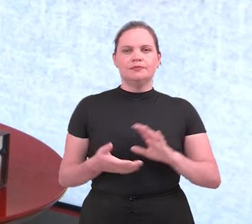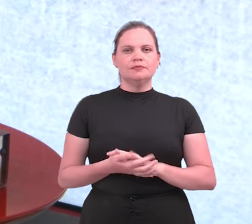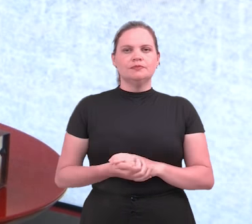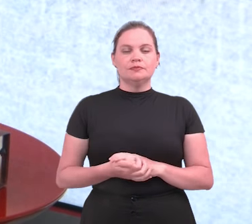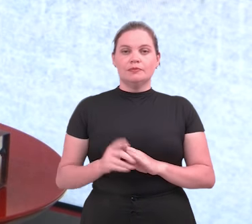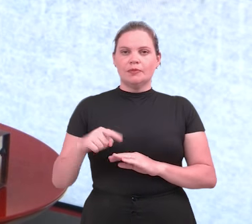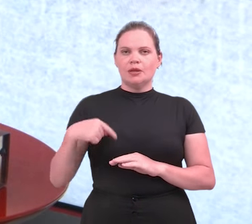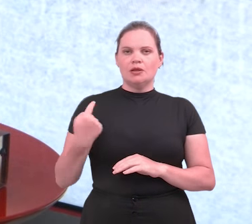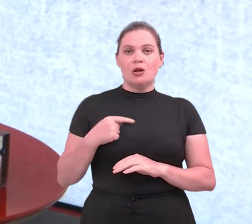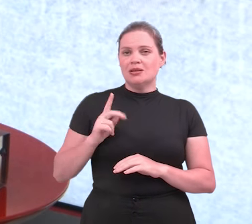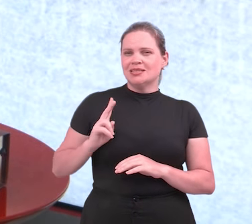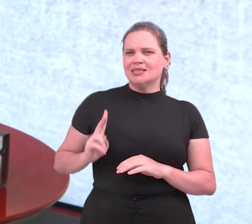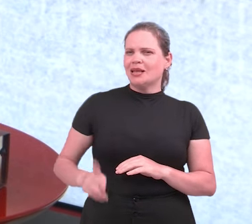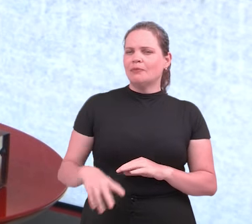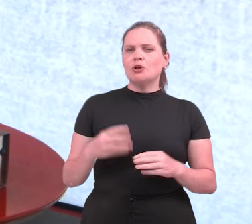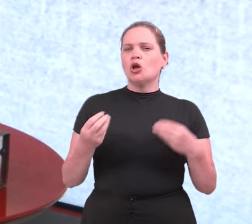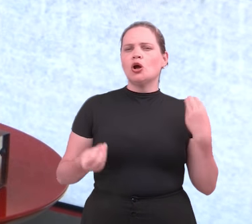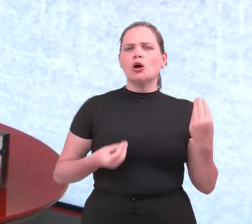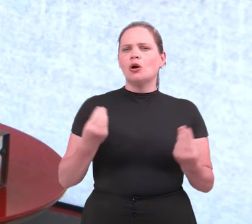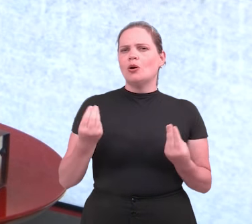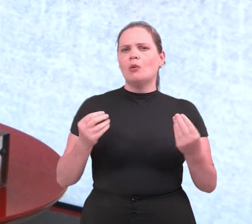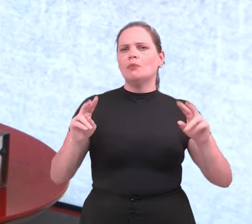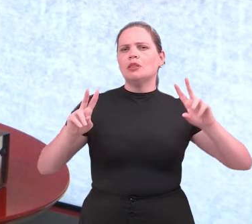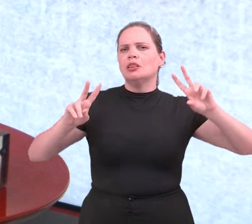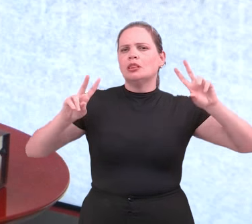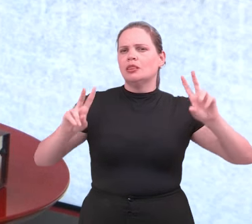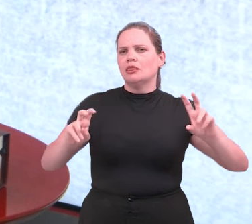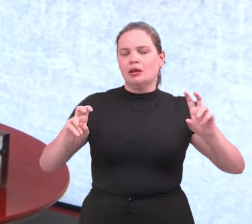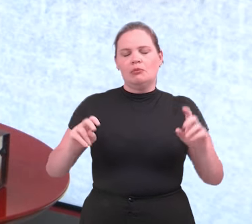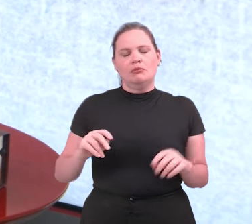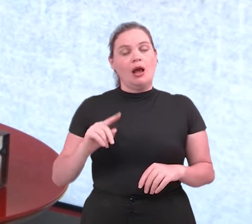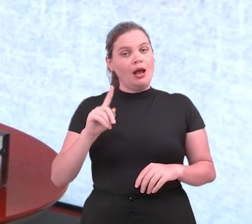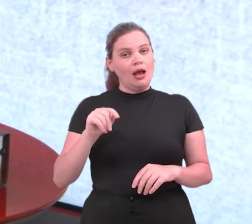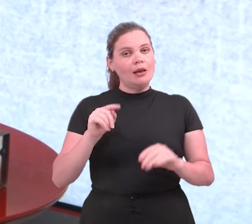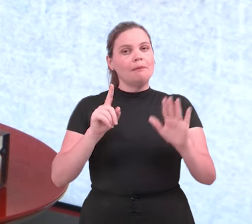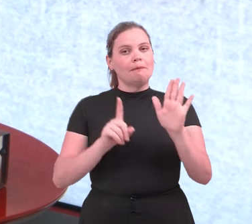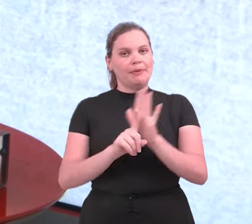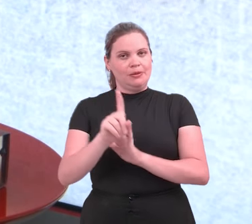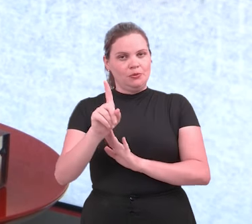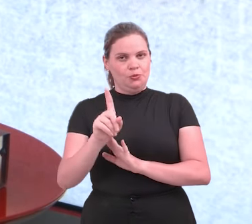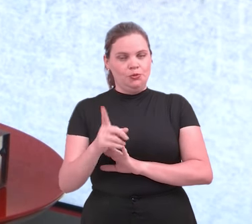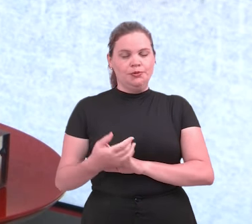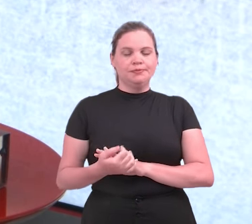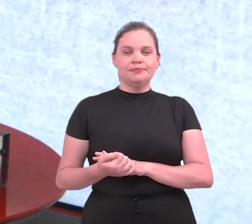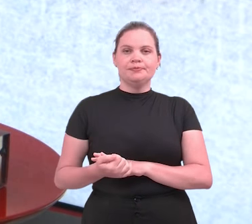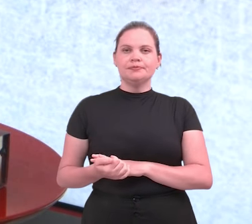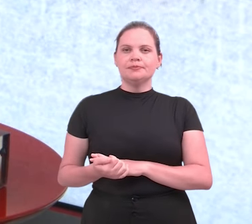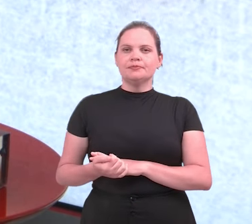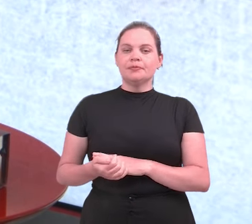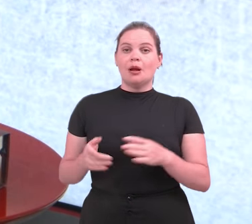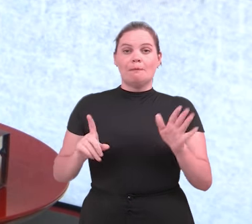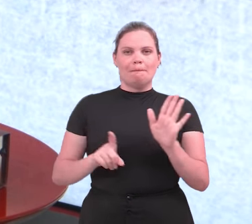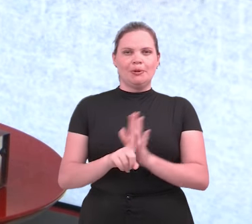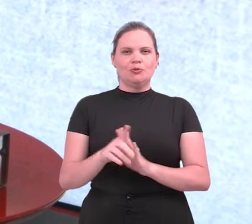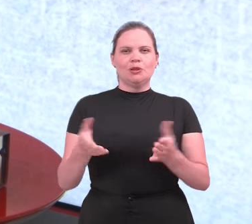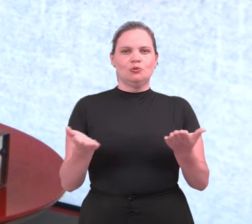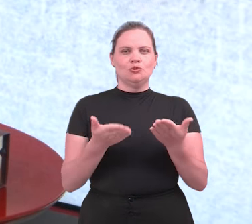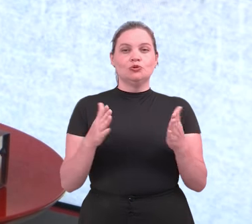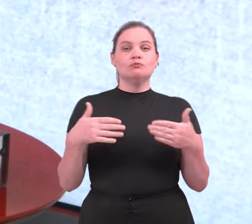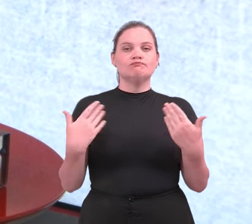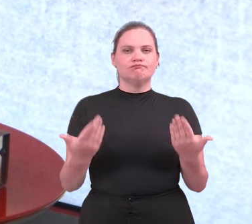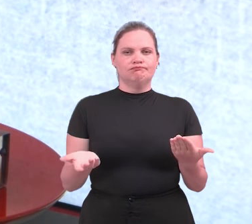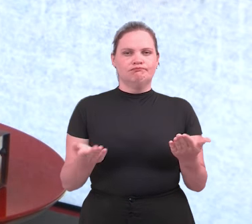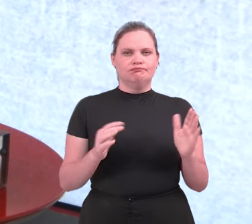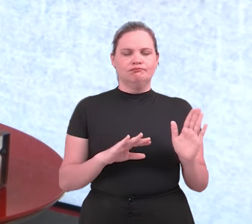como sempre nós usamos o nosso tema na forma de uma pergunta. Então, a pergunta que faz parte do tema de hoje é a